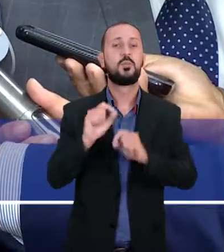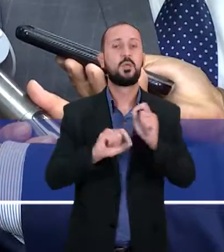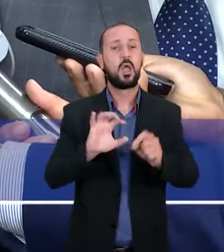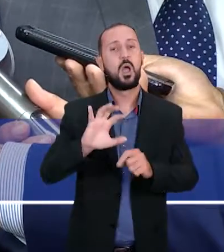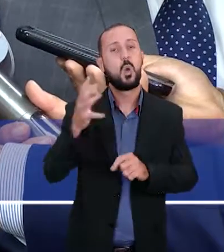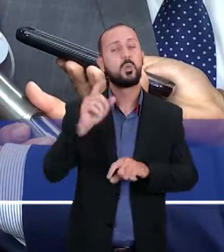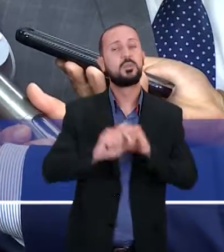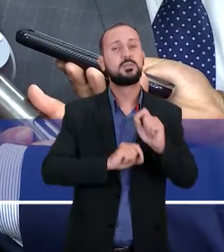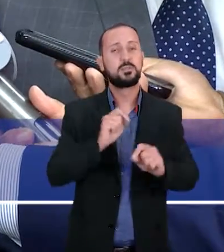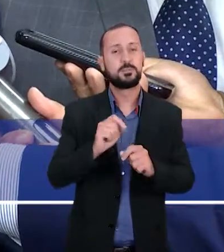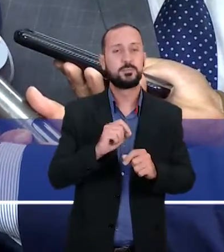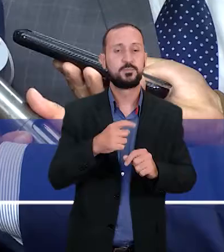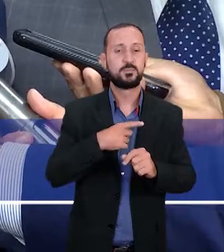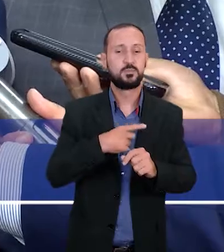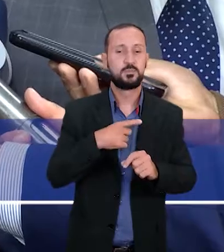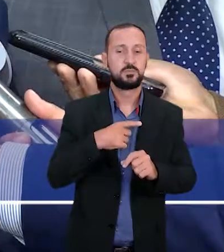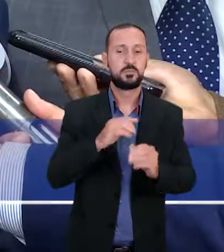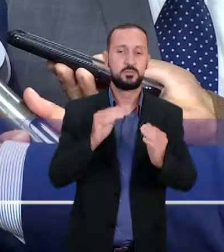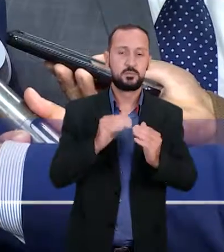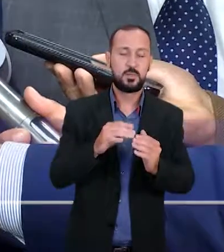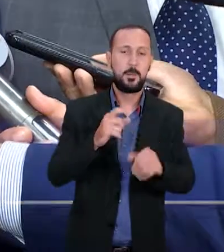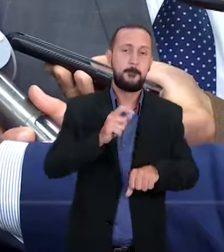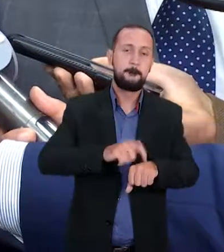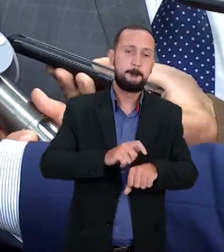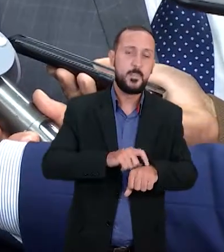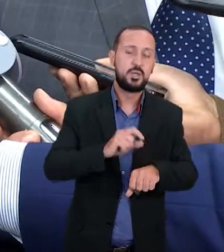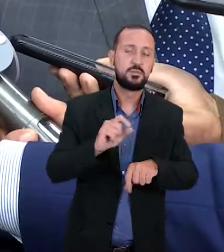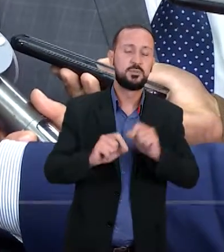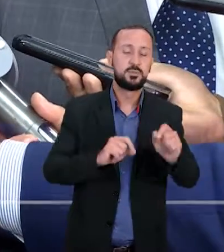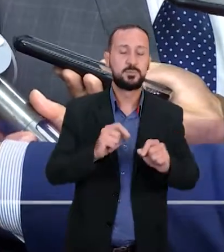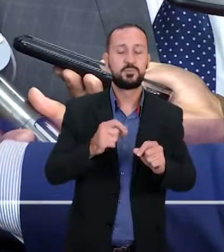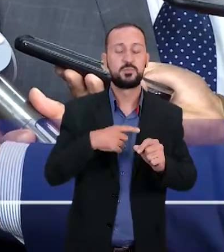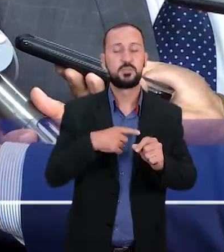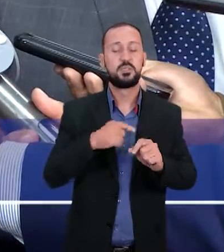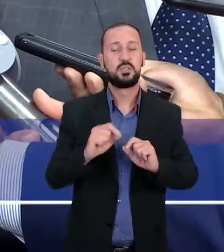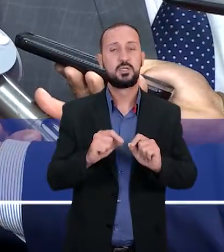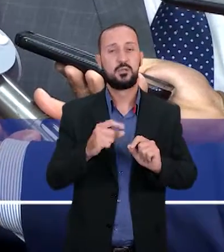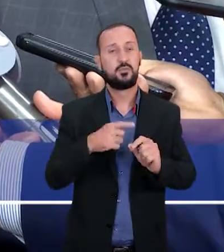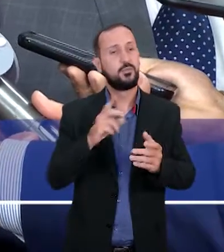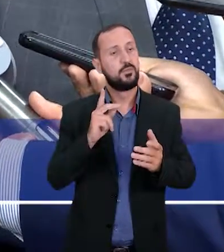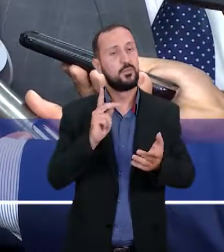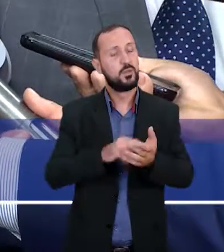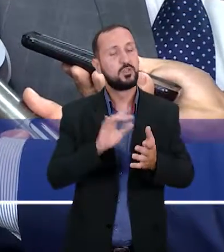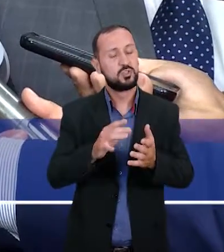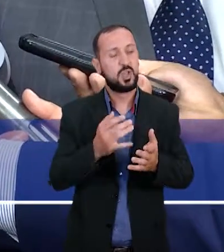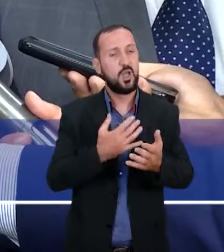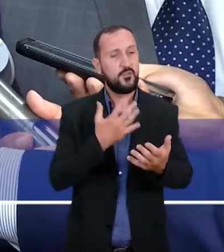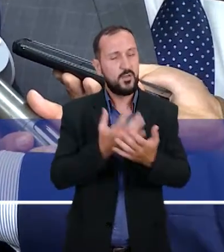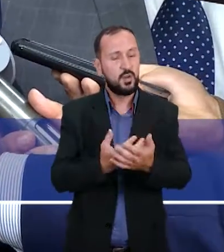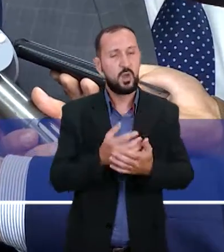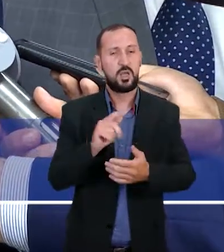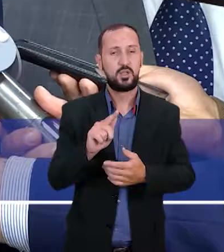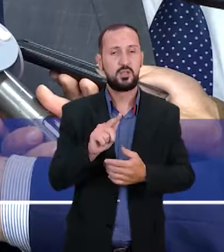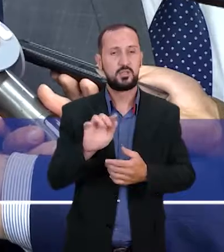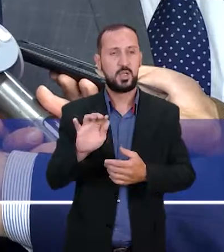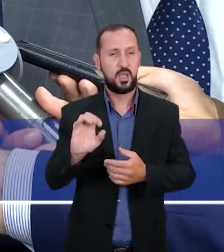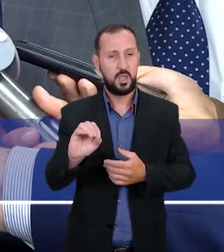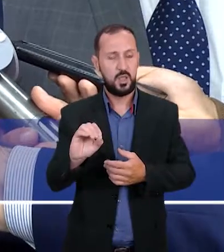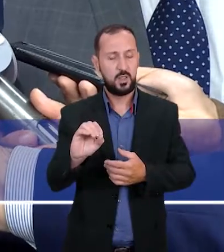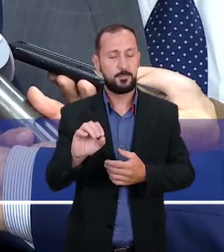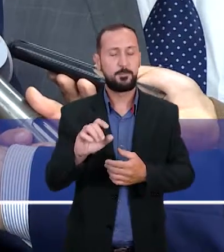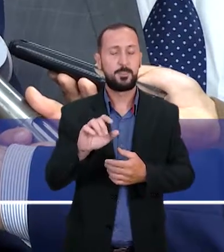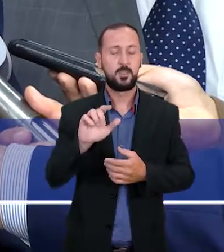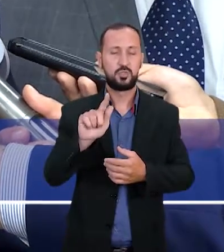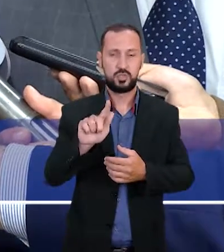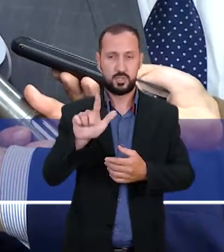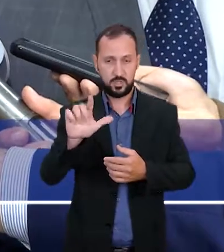o que acontece é que, em função de uma situação onde foi inclusive decretado a GLO, a Garantia